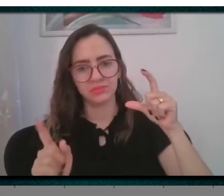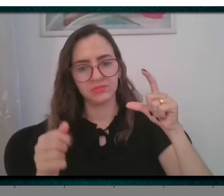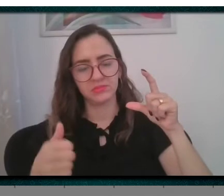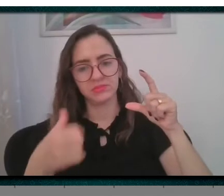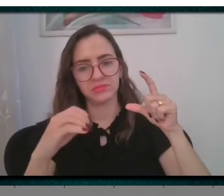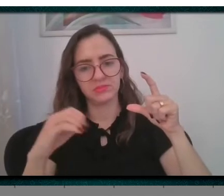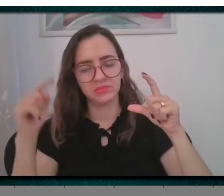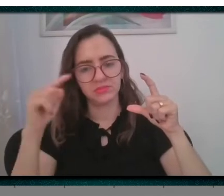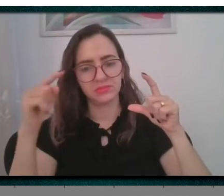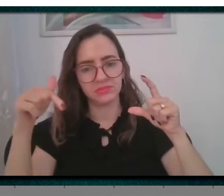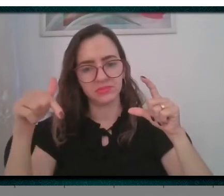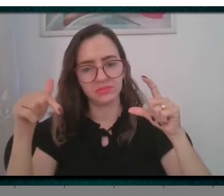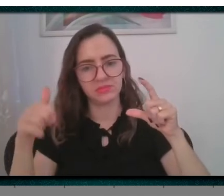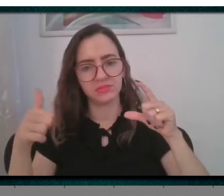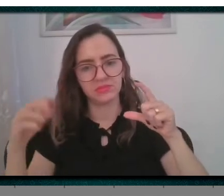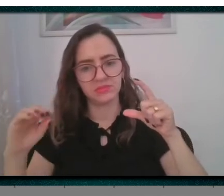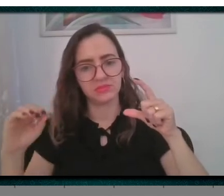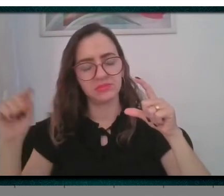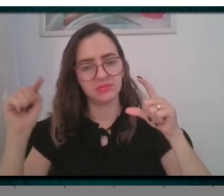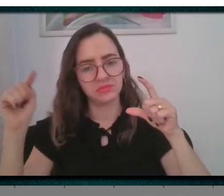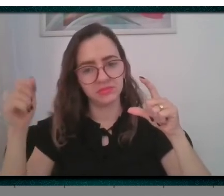Estão tranquilo em relação a isso?